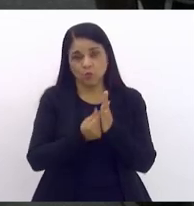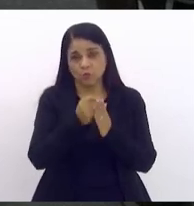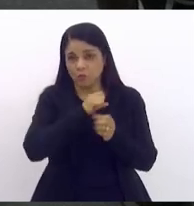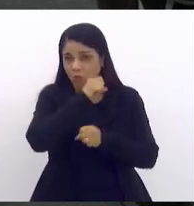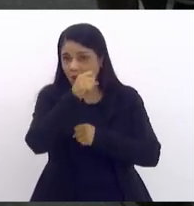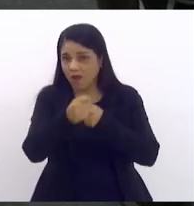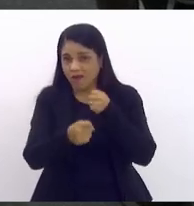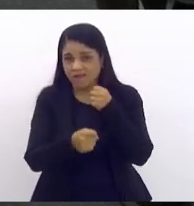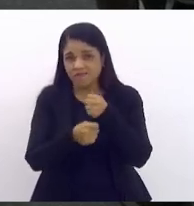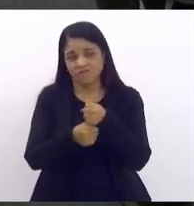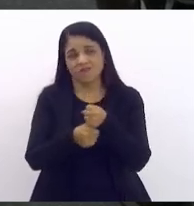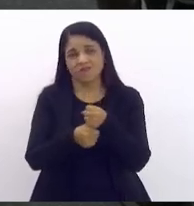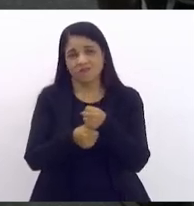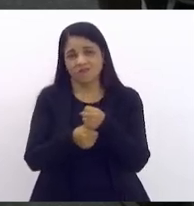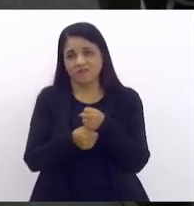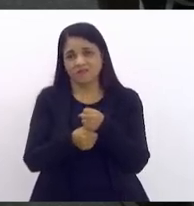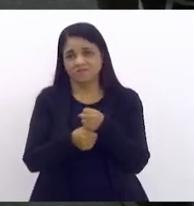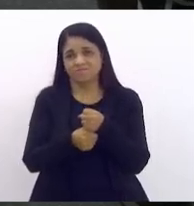próximo ano a gente